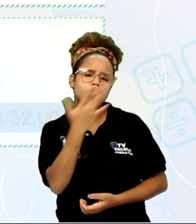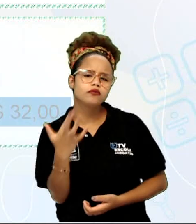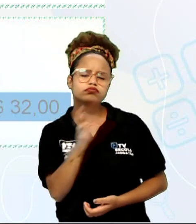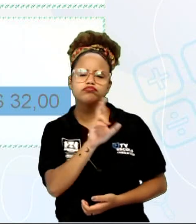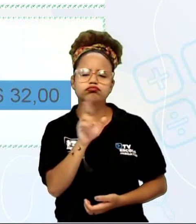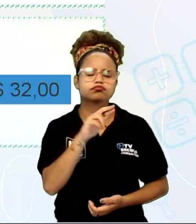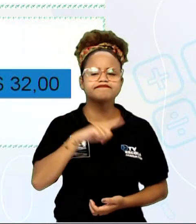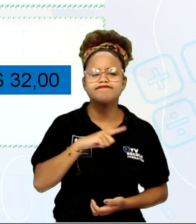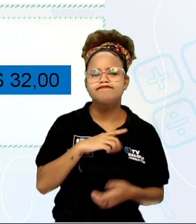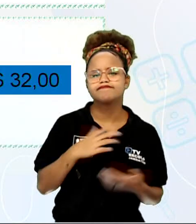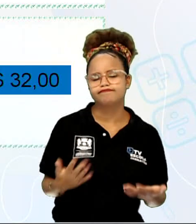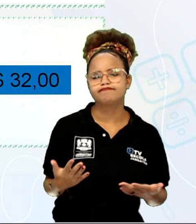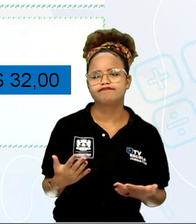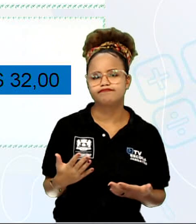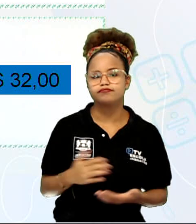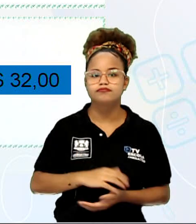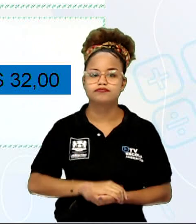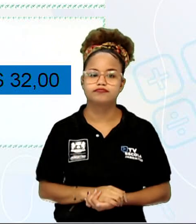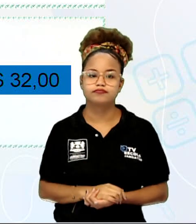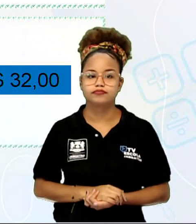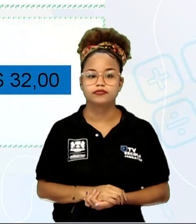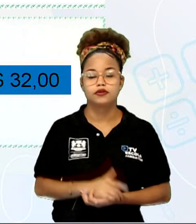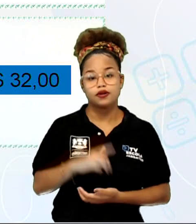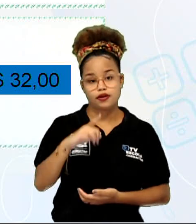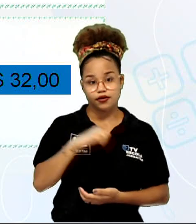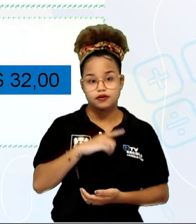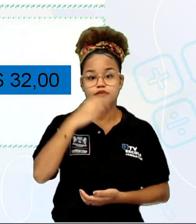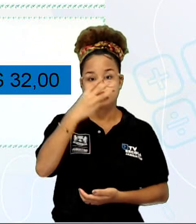tem? Lucas tem